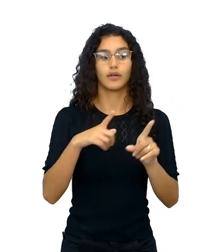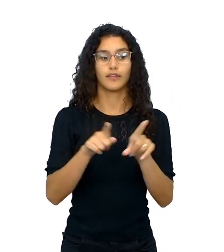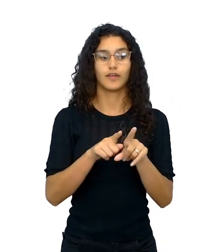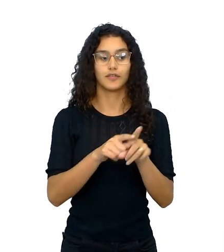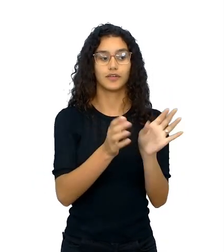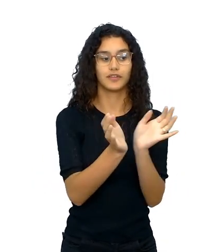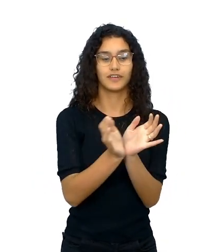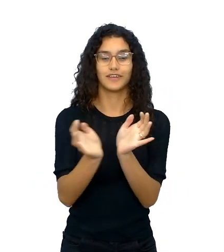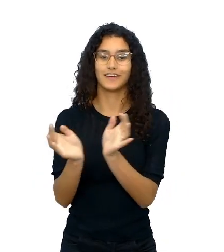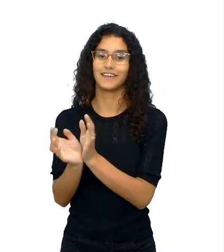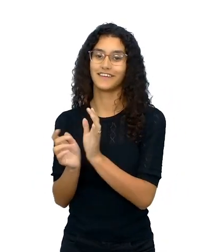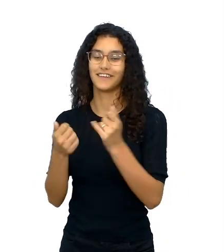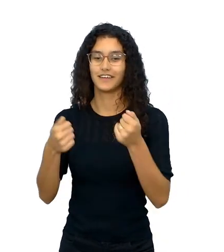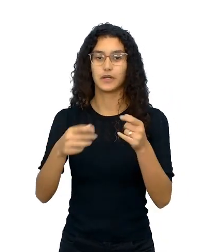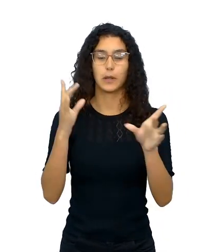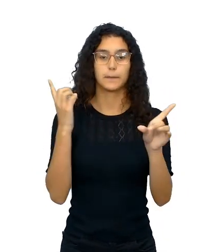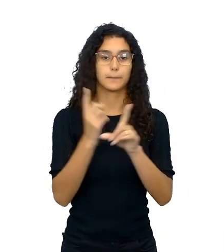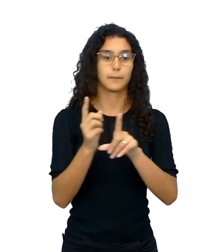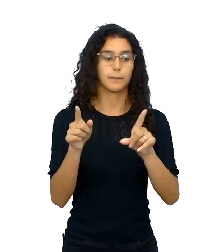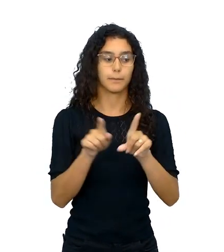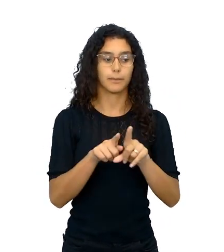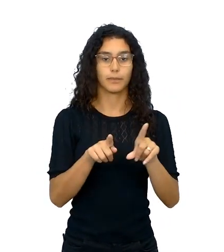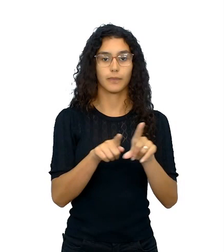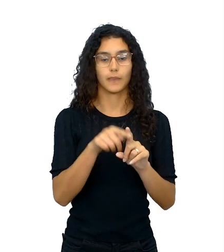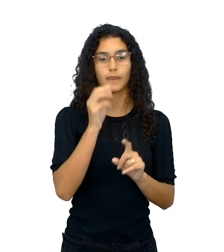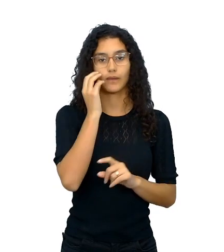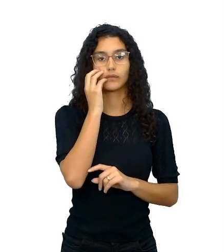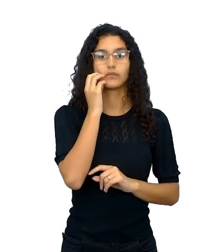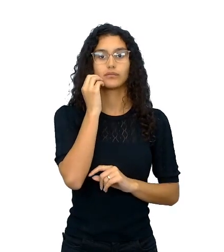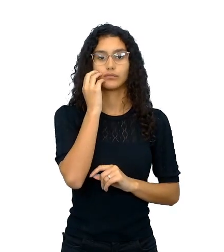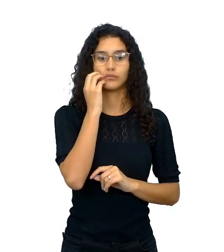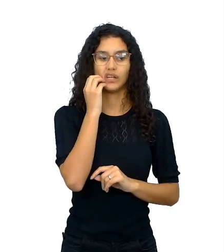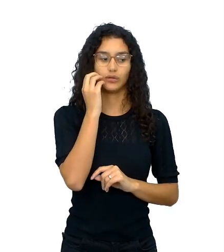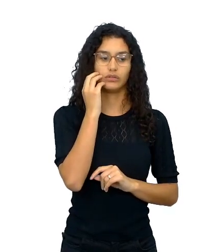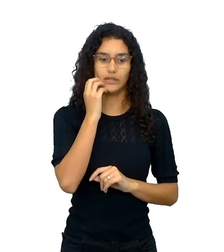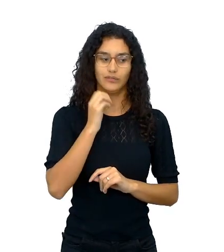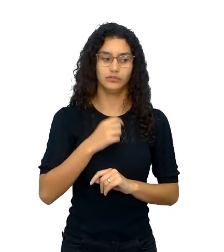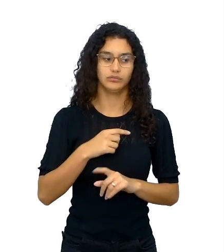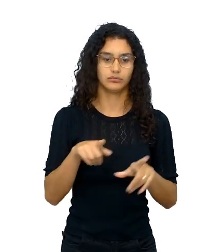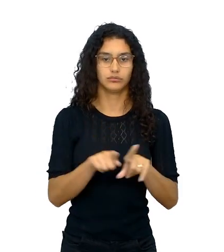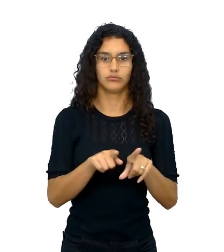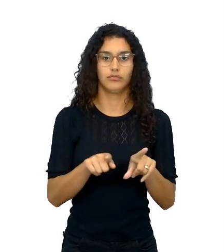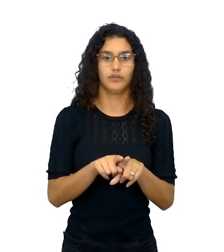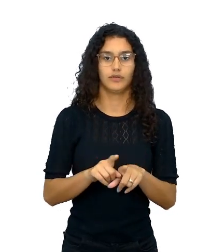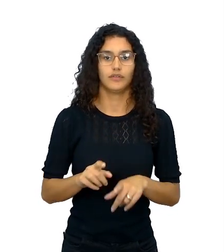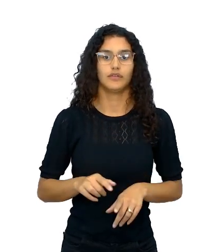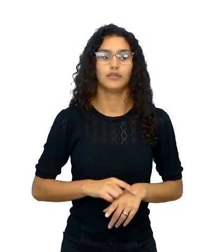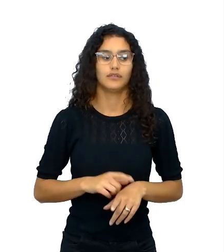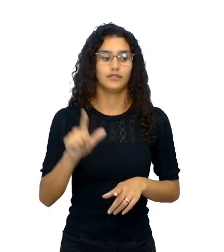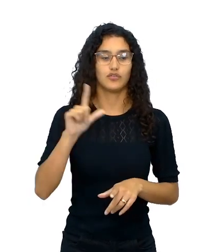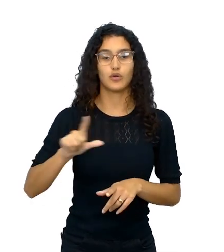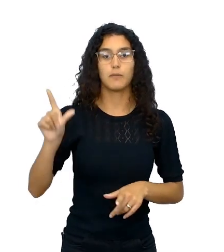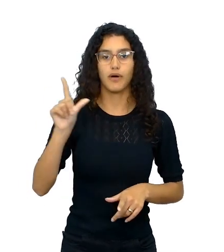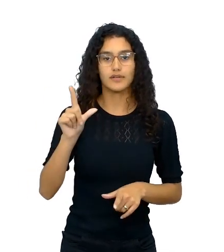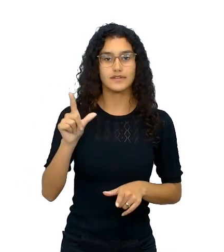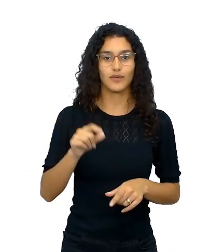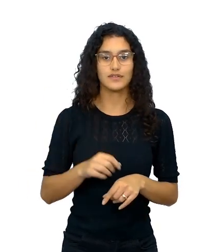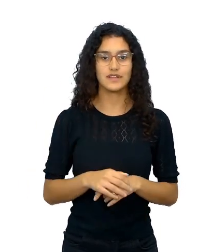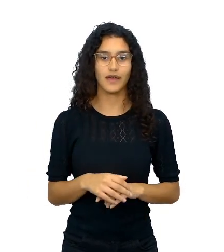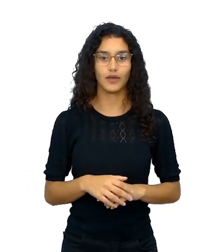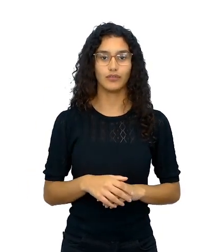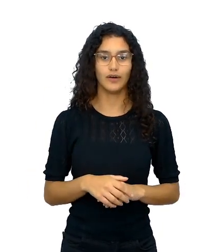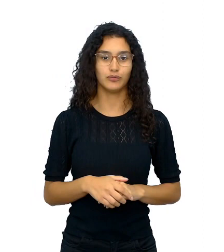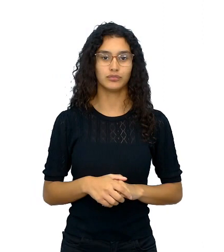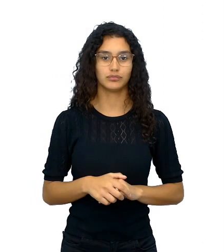achar necessário. O professor é que conhece a turma e sabe qual é a melhor forma, se é a sua leitura, professor, ou se é a leitura do aluno,